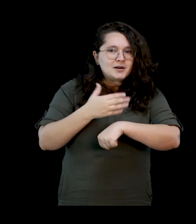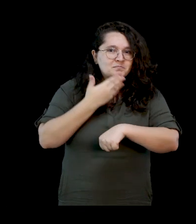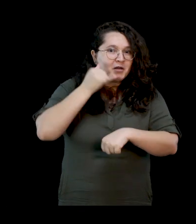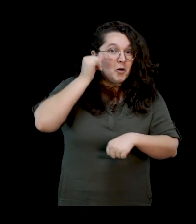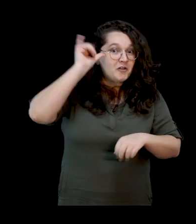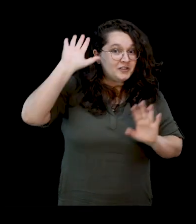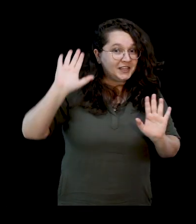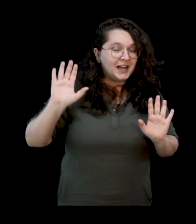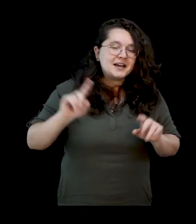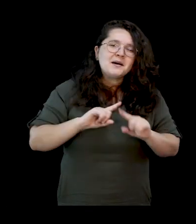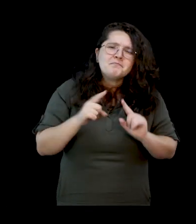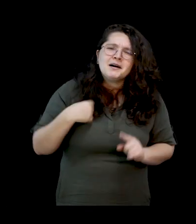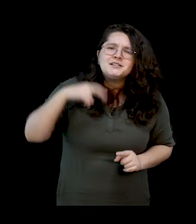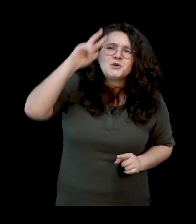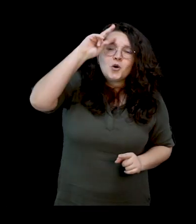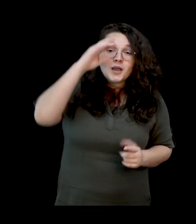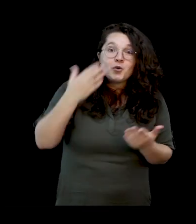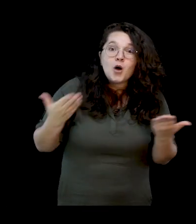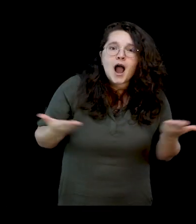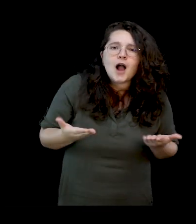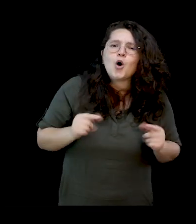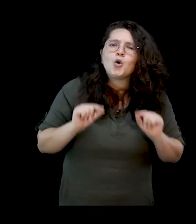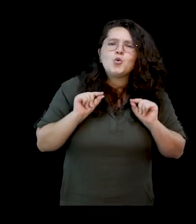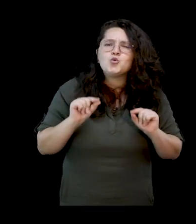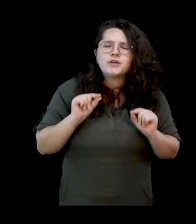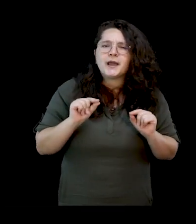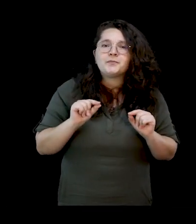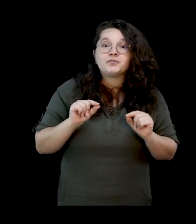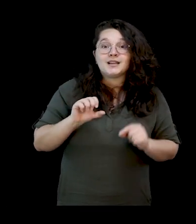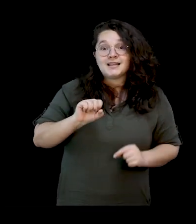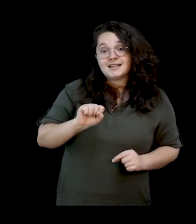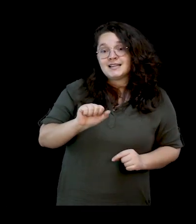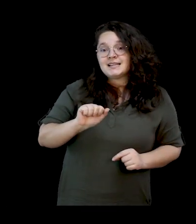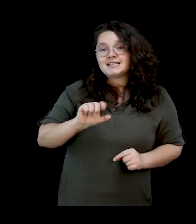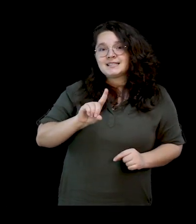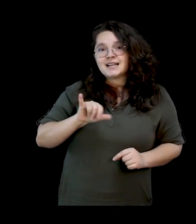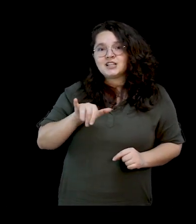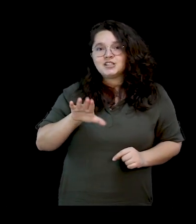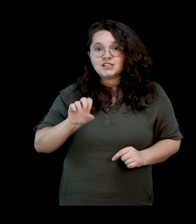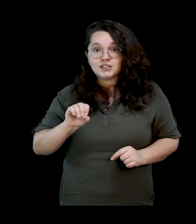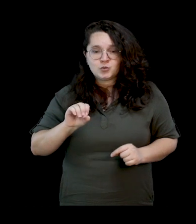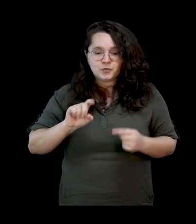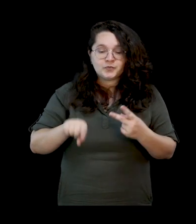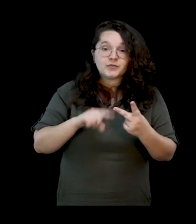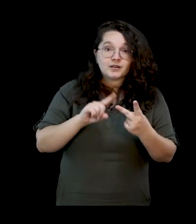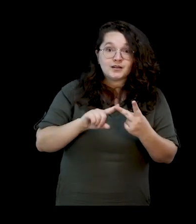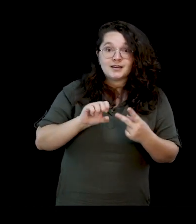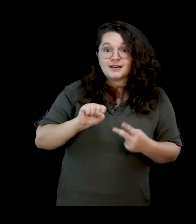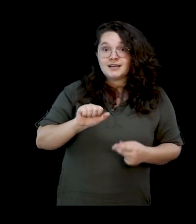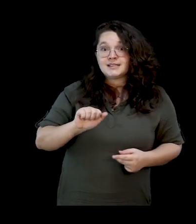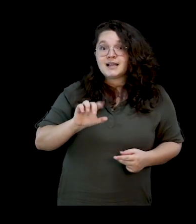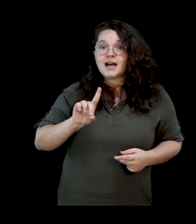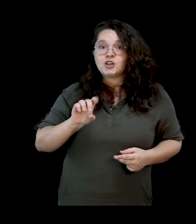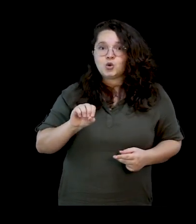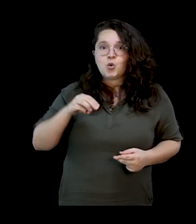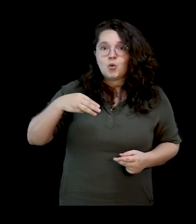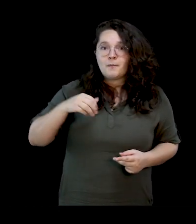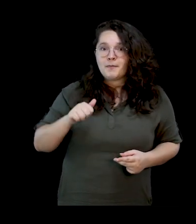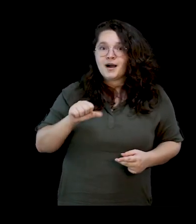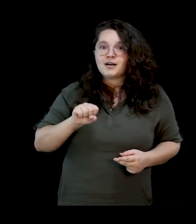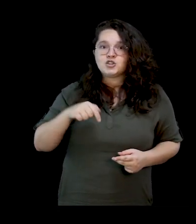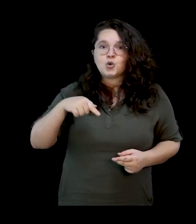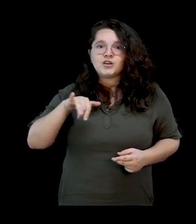não sei se já é hora da noite para isso, mas o único que me ocorre agora, por exemplo, é o sadismo e o masoquismo, o